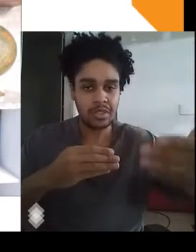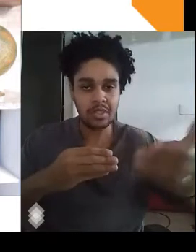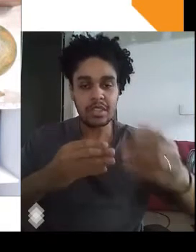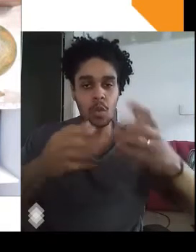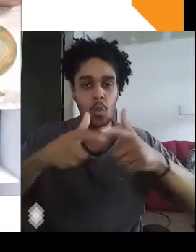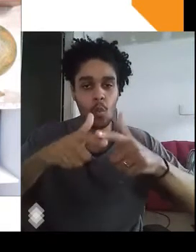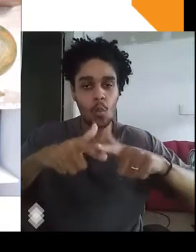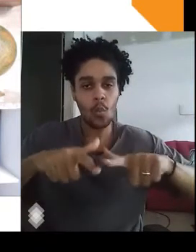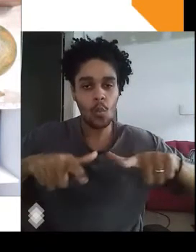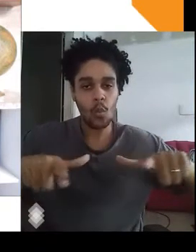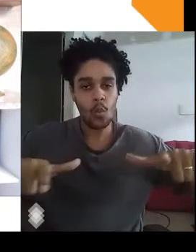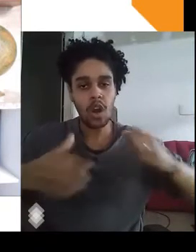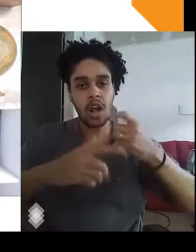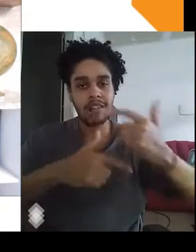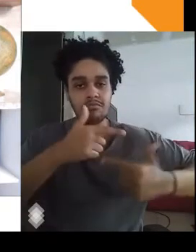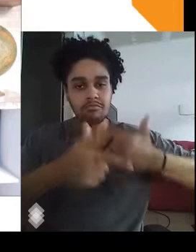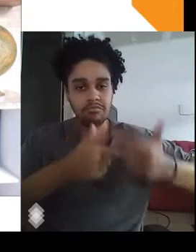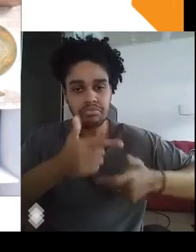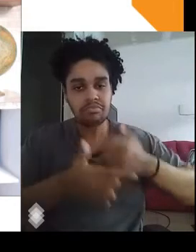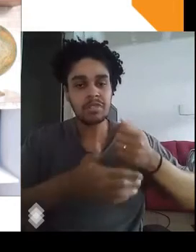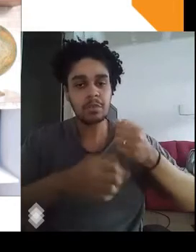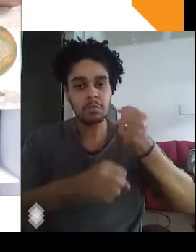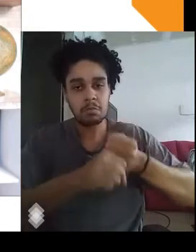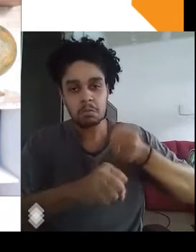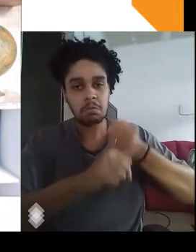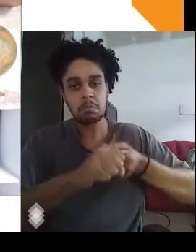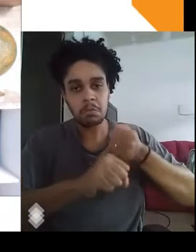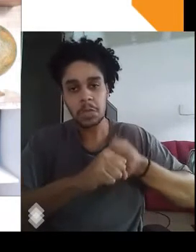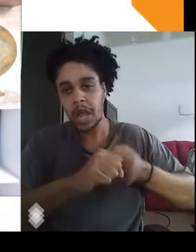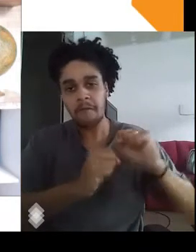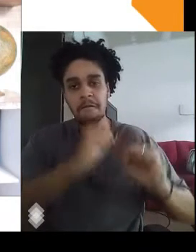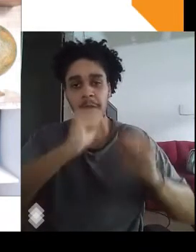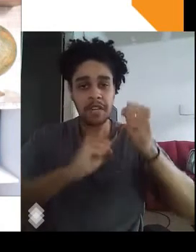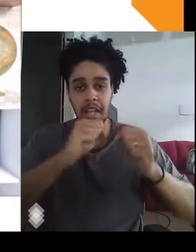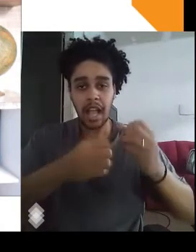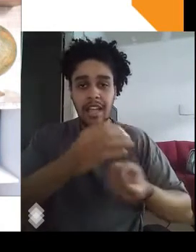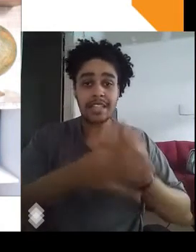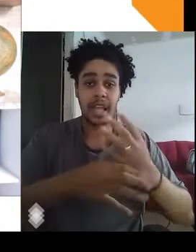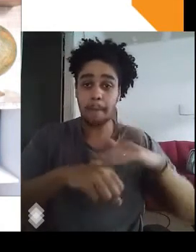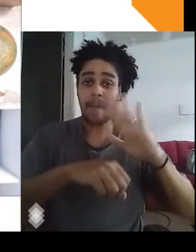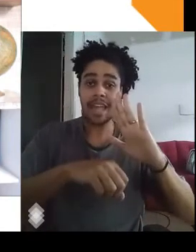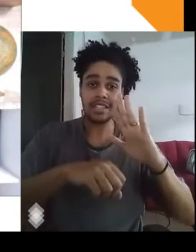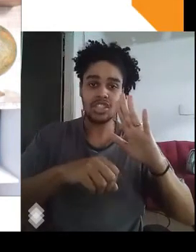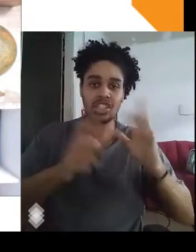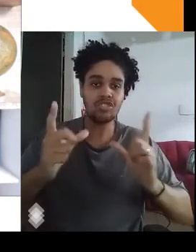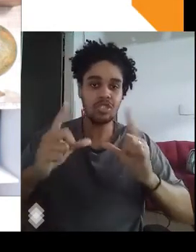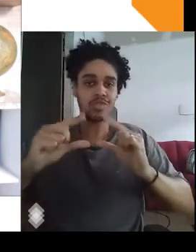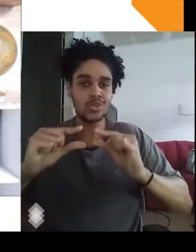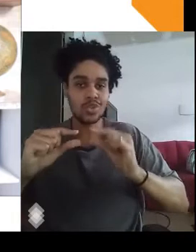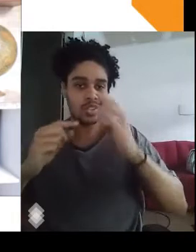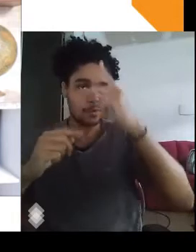processo de esvaziamento de mão de obra. Né? A fábrica hoje produz muito mais e com muito menos